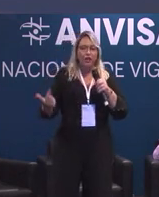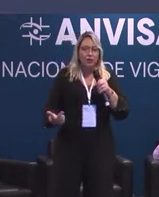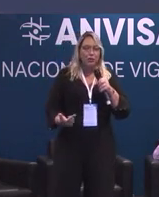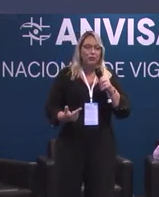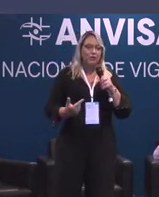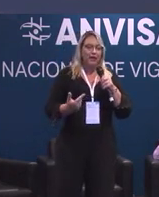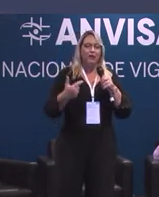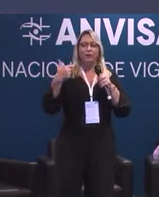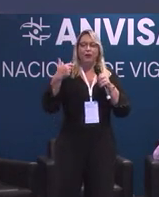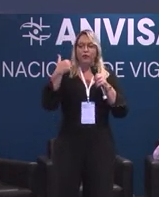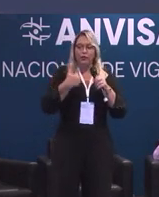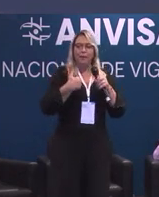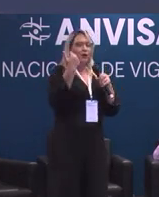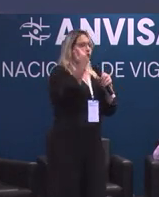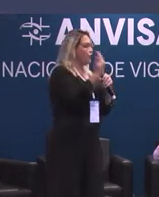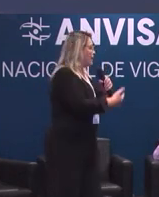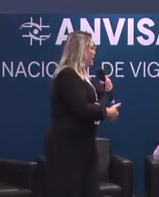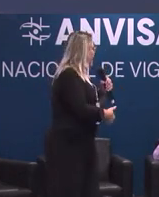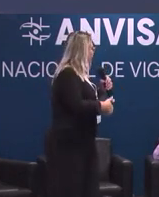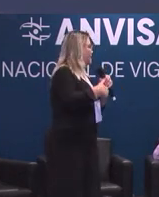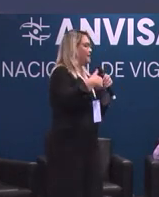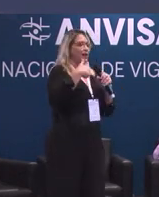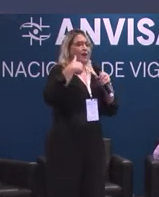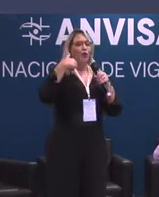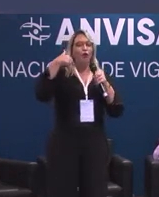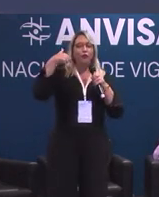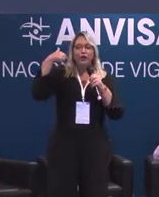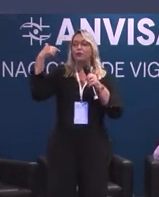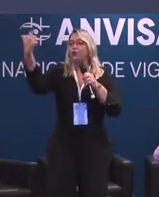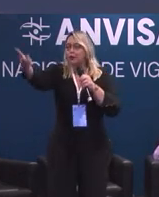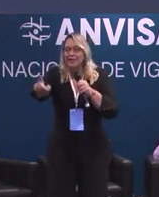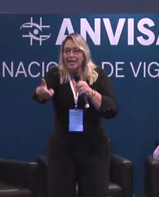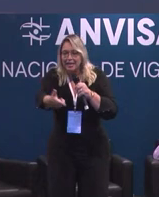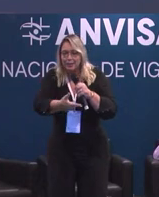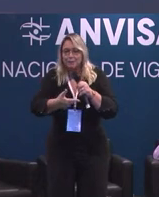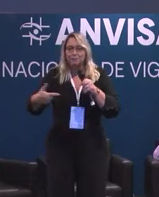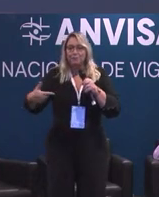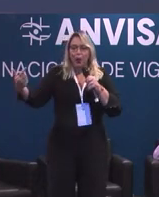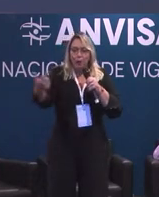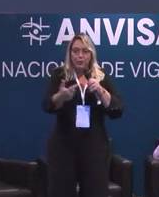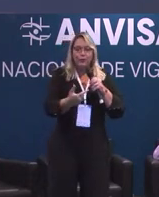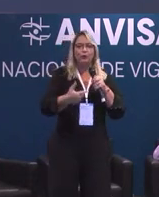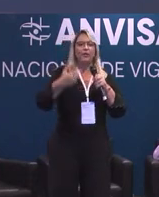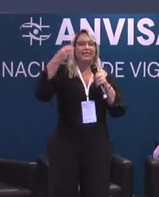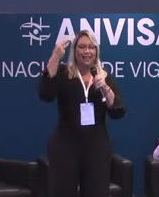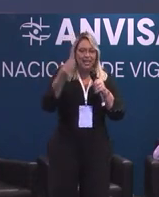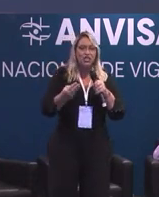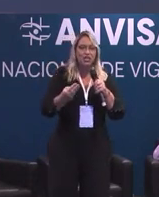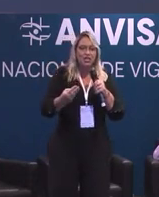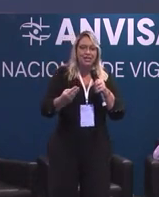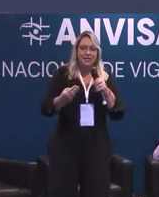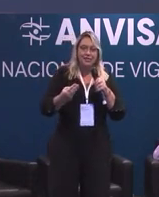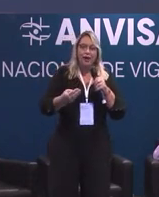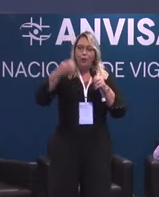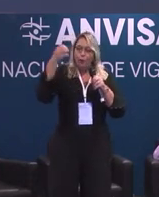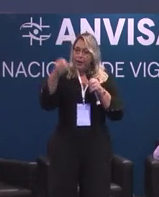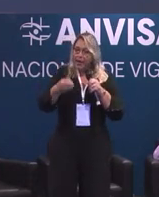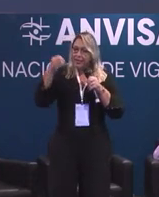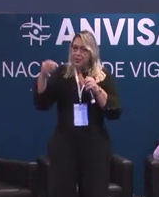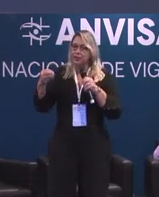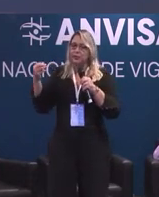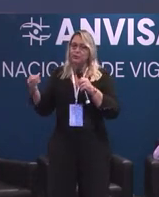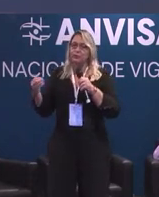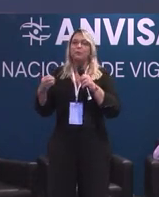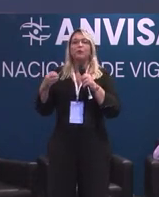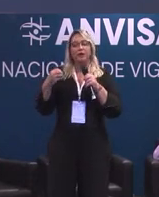ouvindo, né, ouvindo a mim, ouvindo a Alex, ouvindo vocês próprios durante 3 dias o mesmo